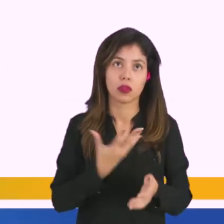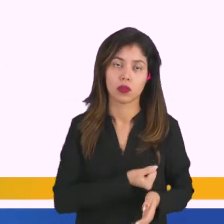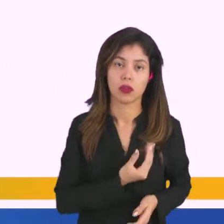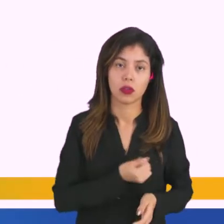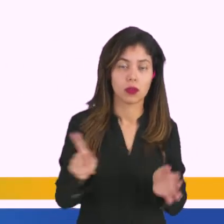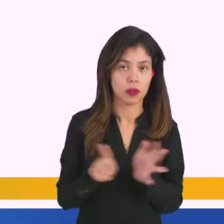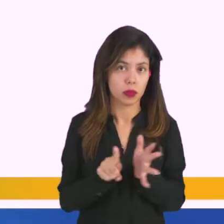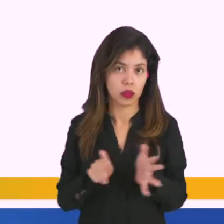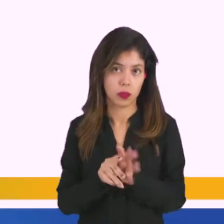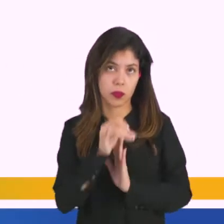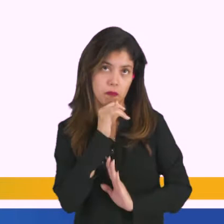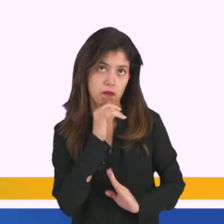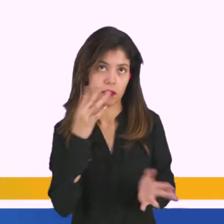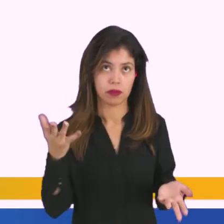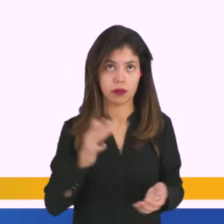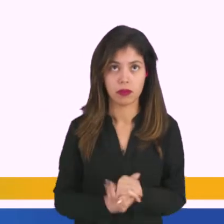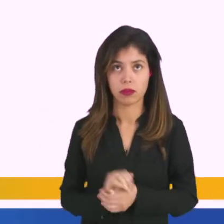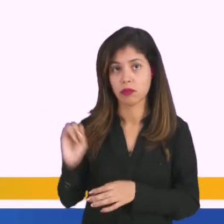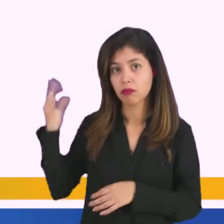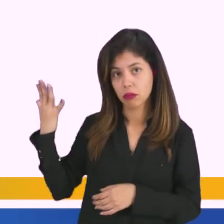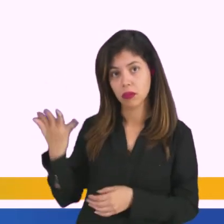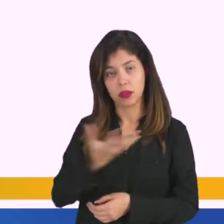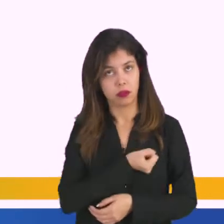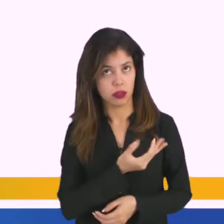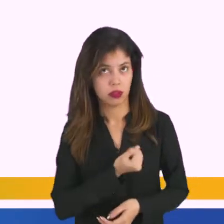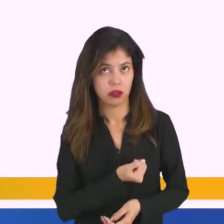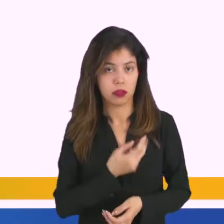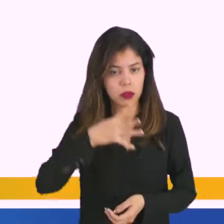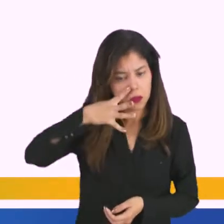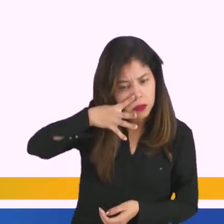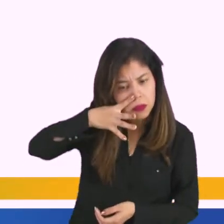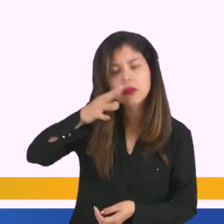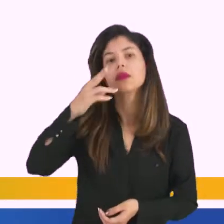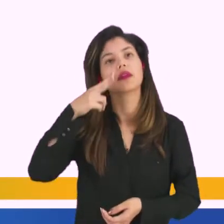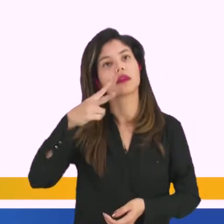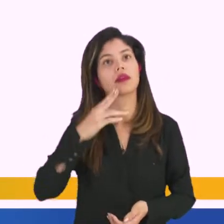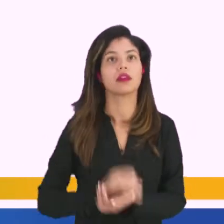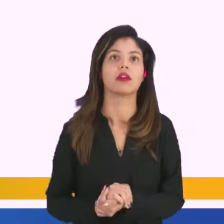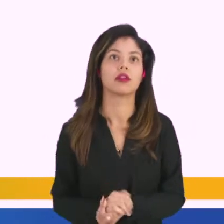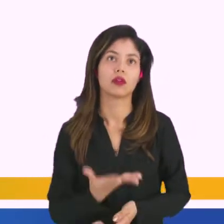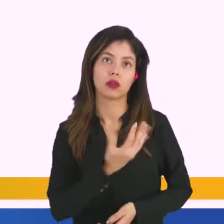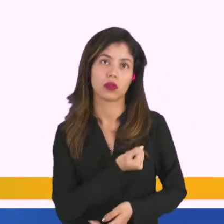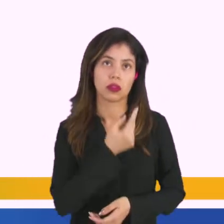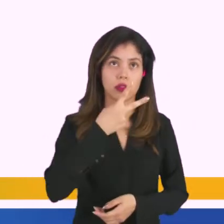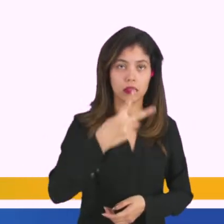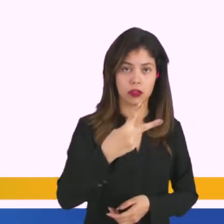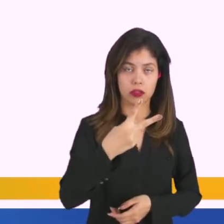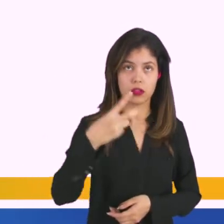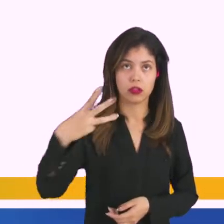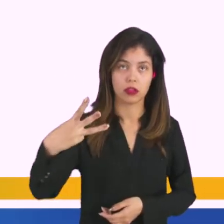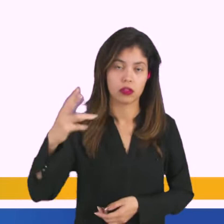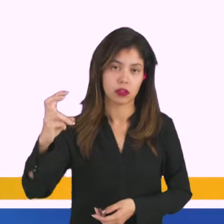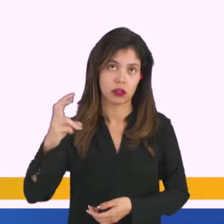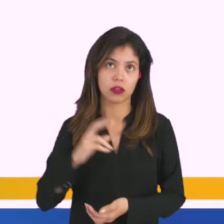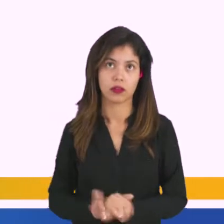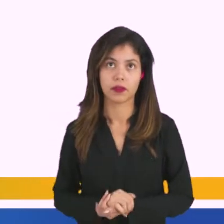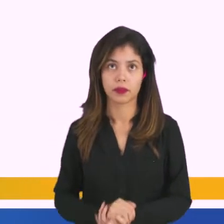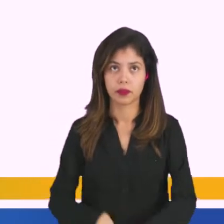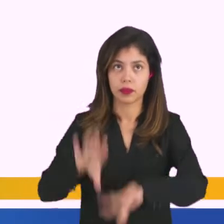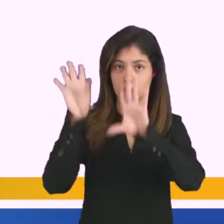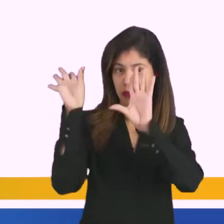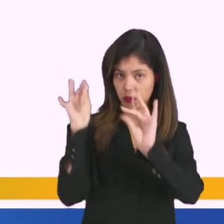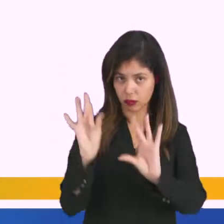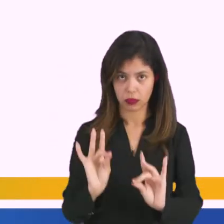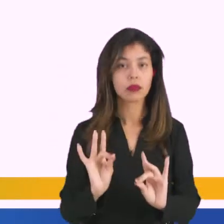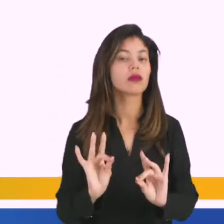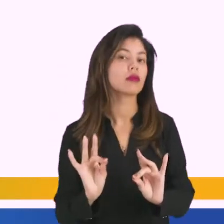por exemplo. Então, nesse caso, as numerações que vão nos interessar são apenas os números 2, 3 e 5, que são